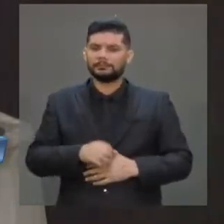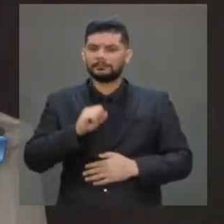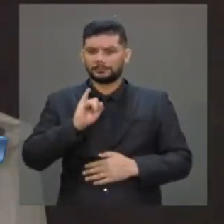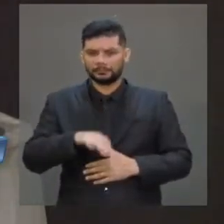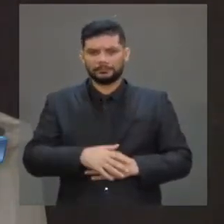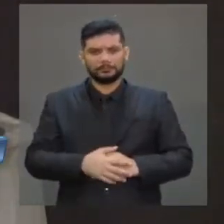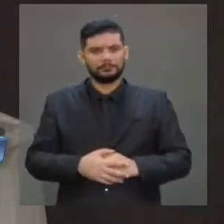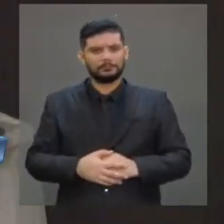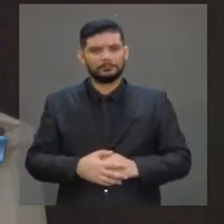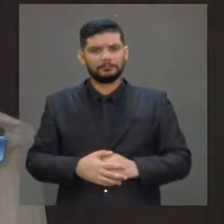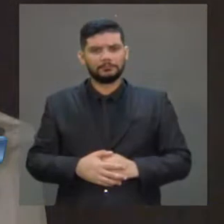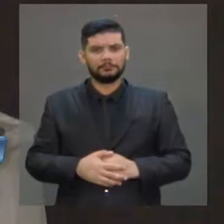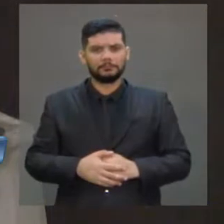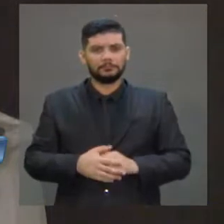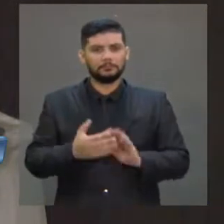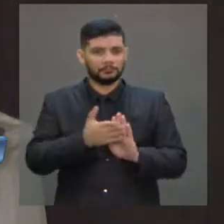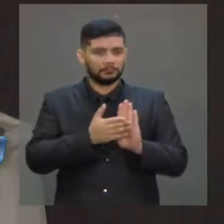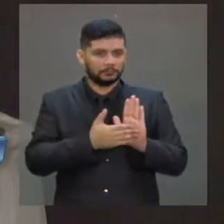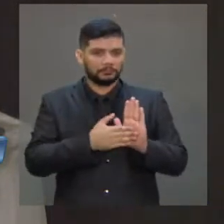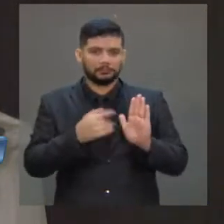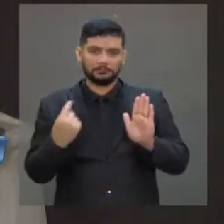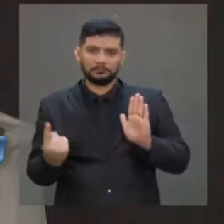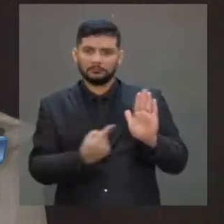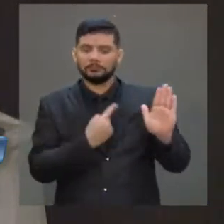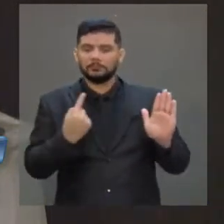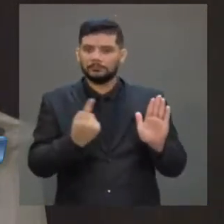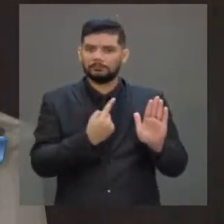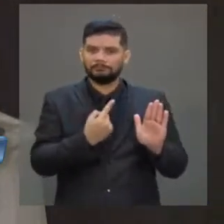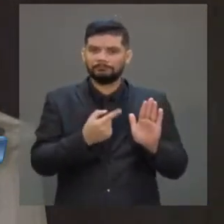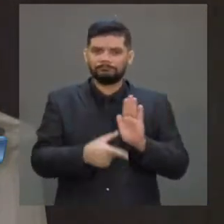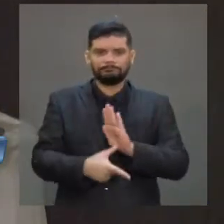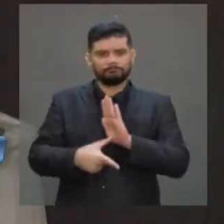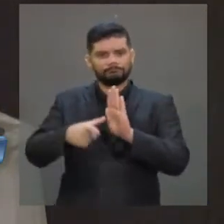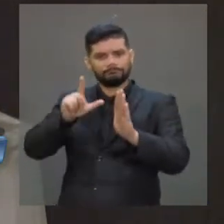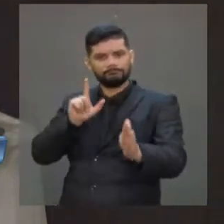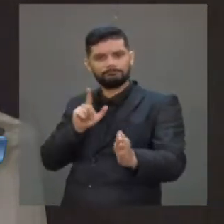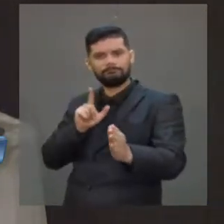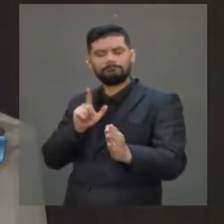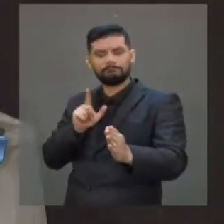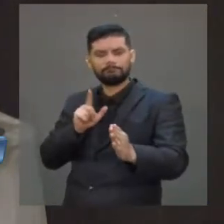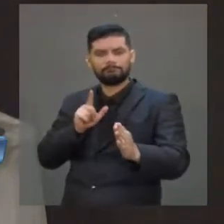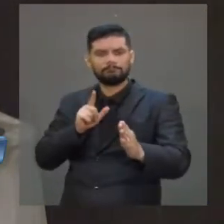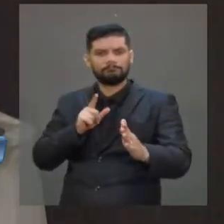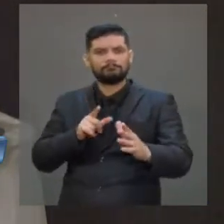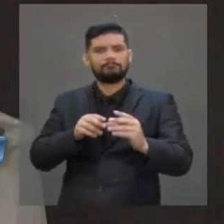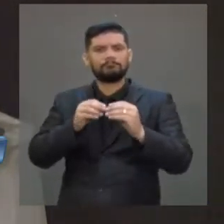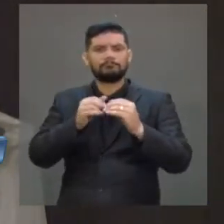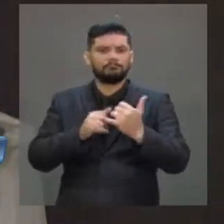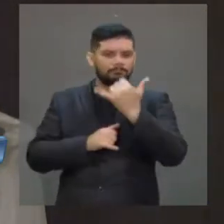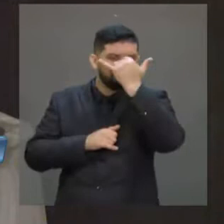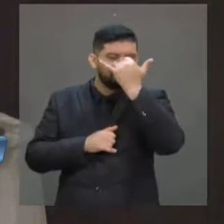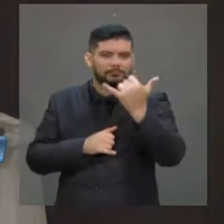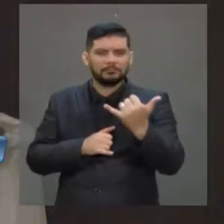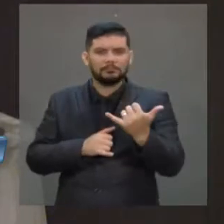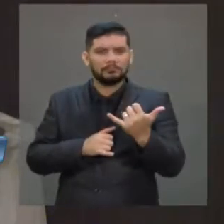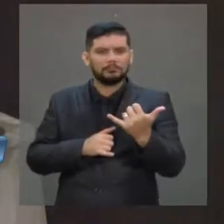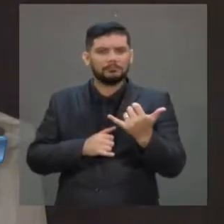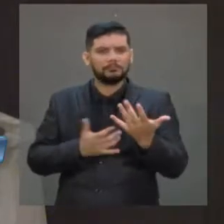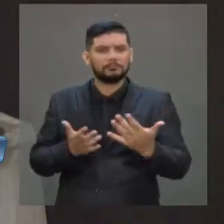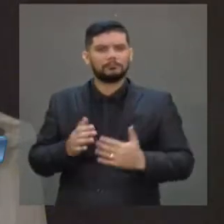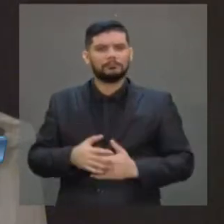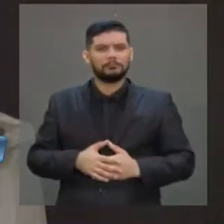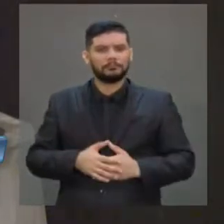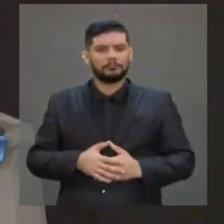mel. Eu estou propondo que nós possamos nos antecipar a uma tragédia, porque no caso